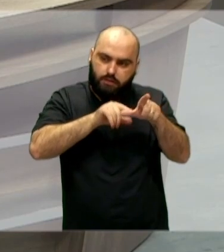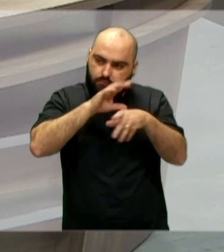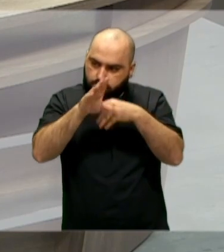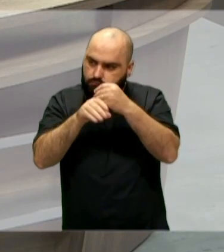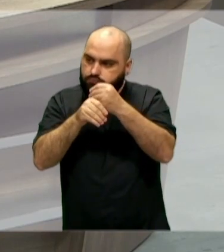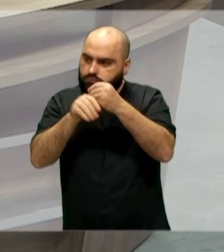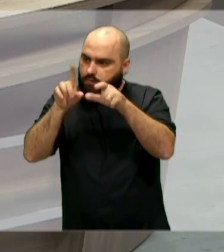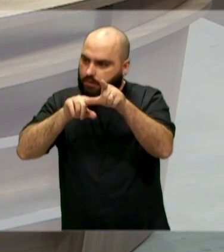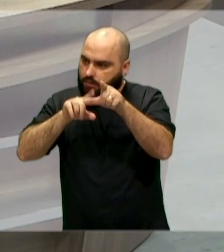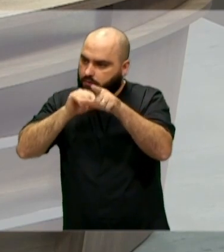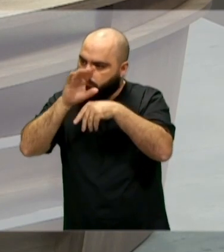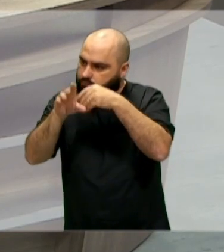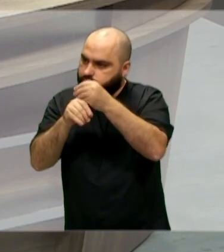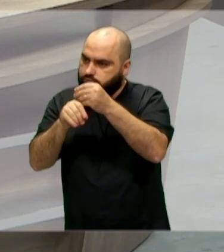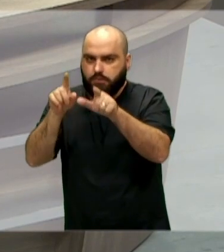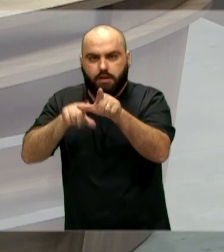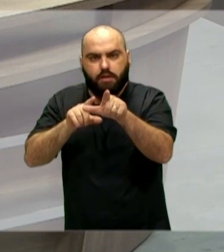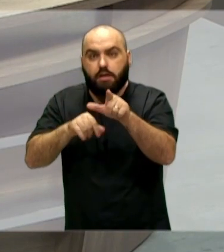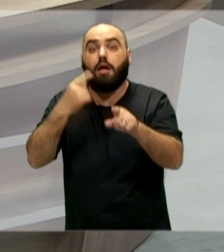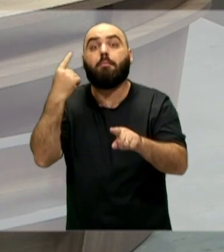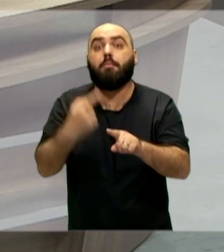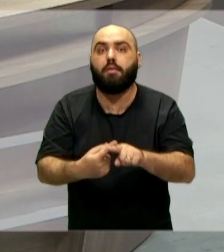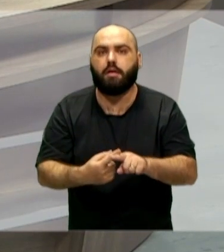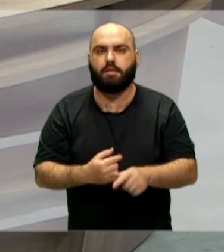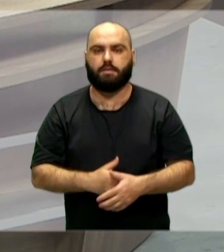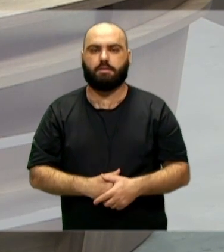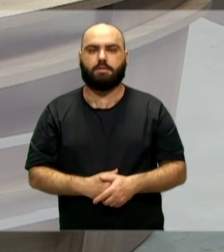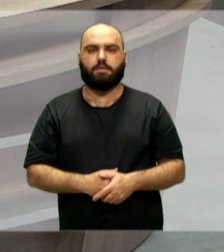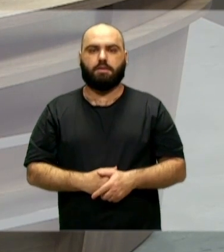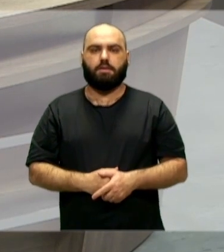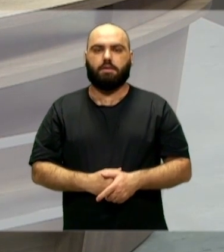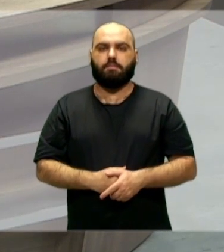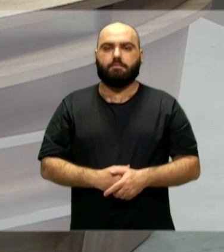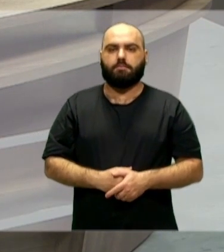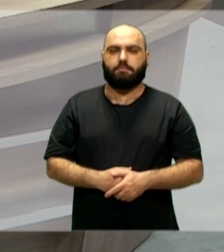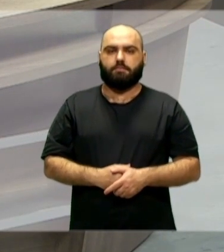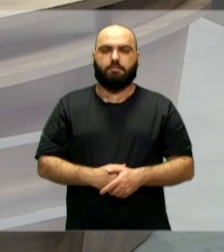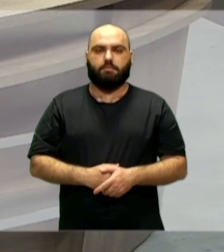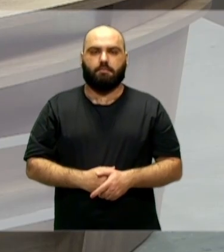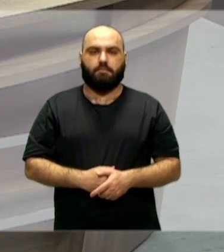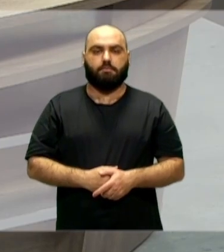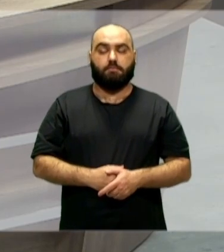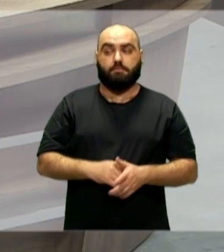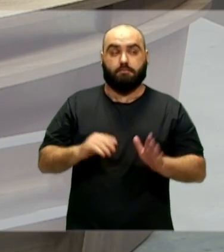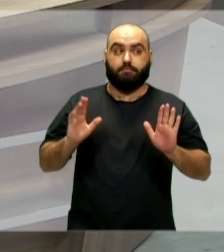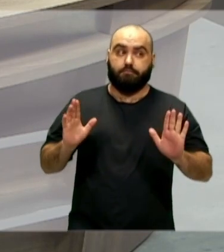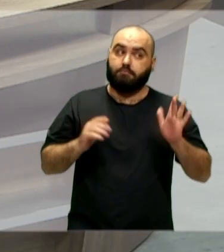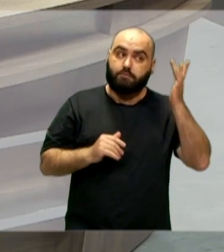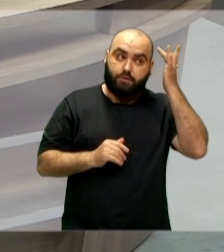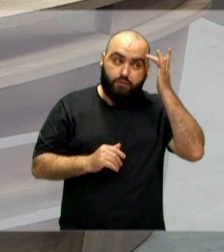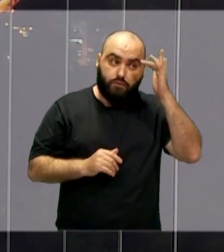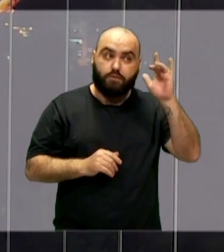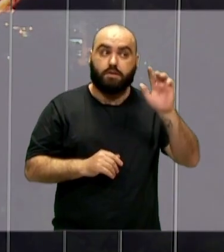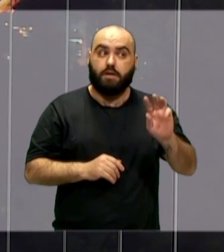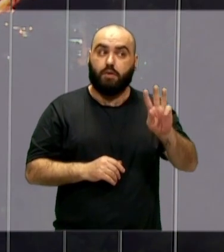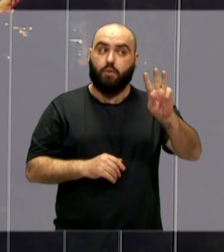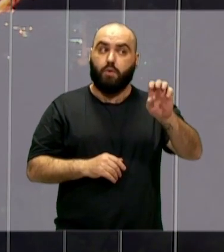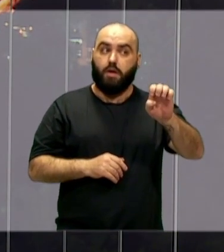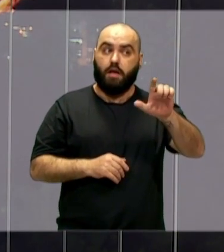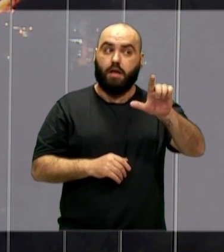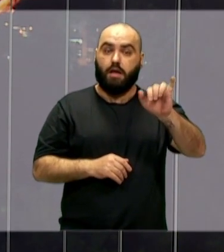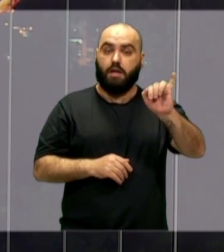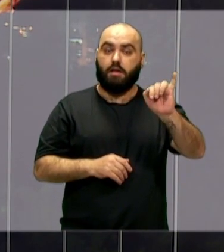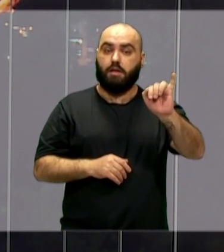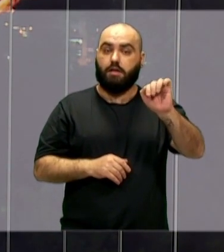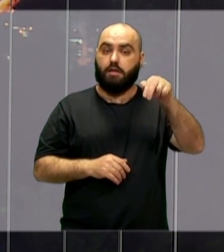para o acolhimento de todas as variáveis? Eu não sei o que vai vir da resposta do Wellington, mas eu costumo, nos lugares que